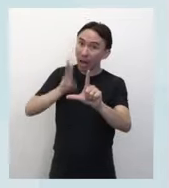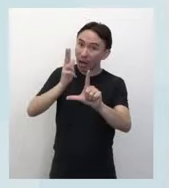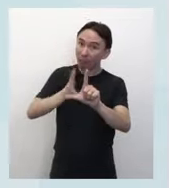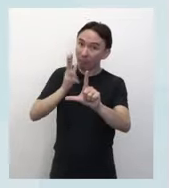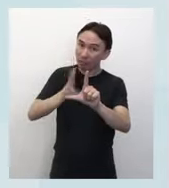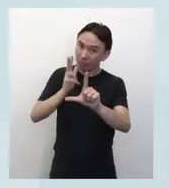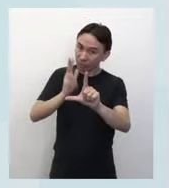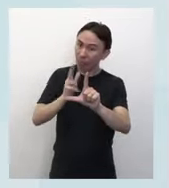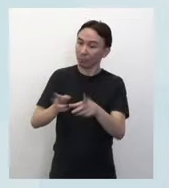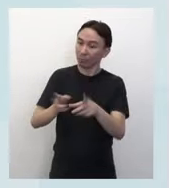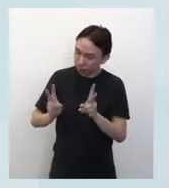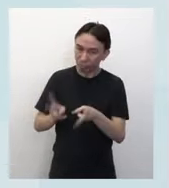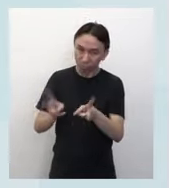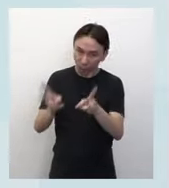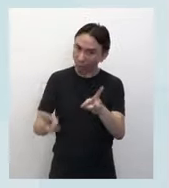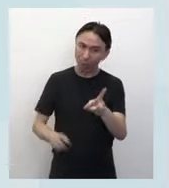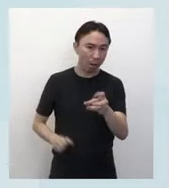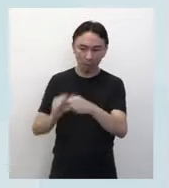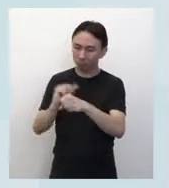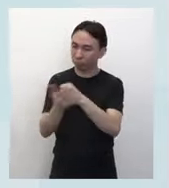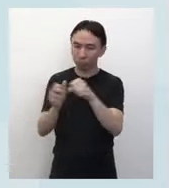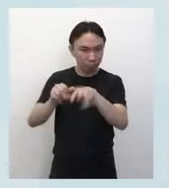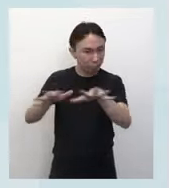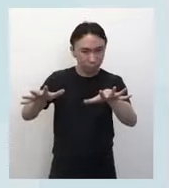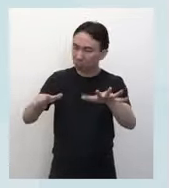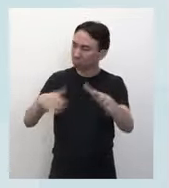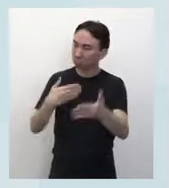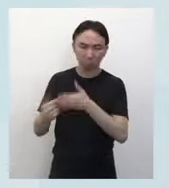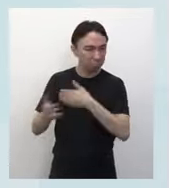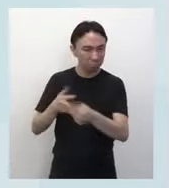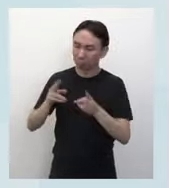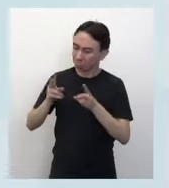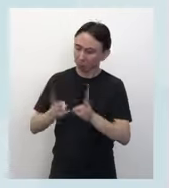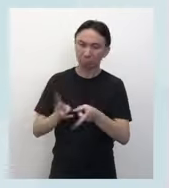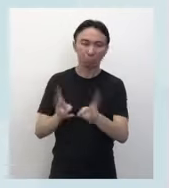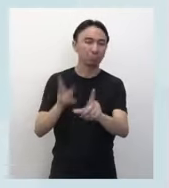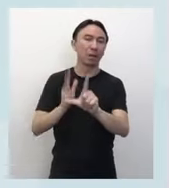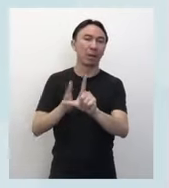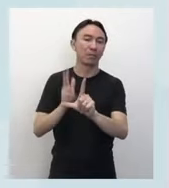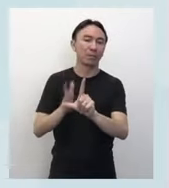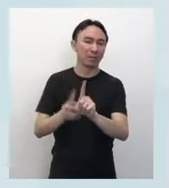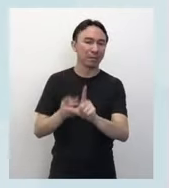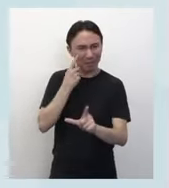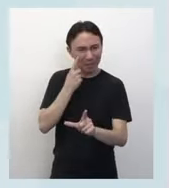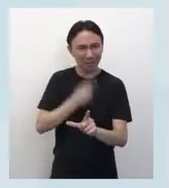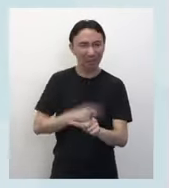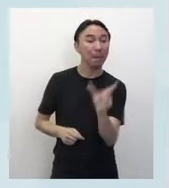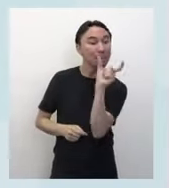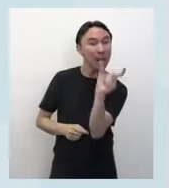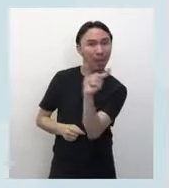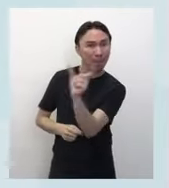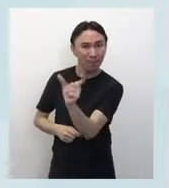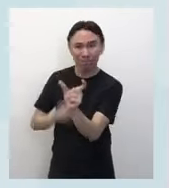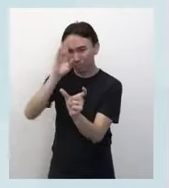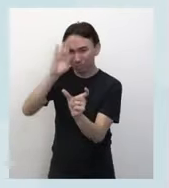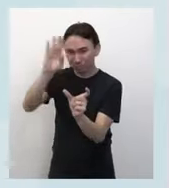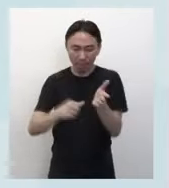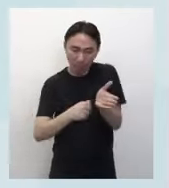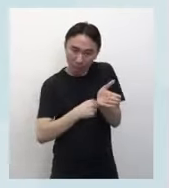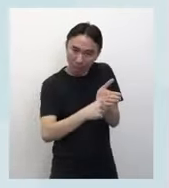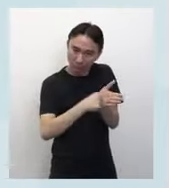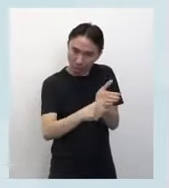pandemia. Mesmo formato. Observem as palavras que chamam mais a atenção de vocês. Grifem e compartilhem conosco no